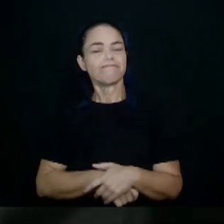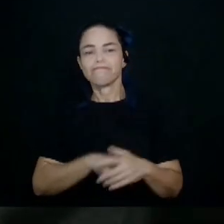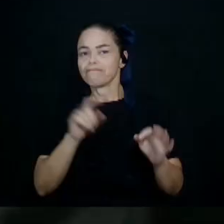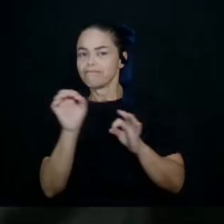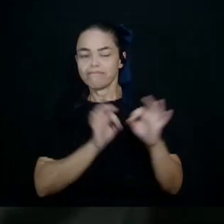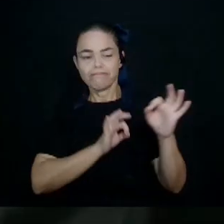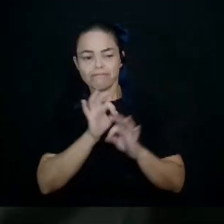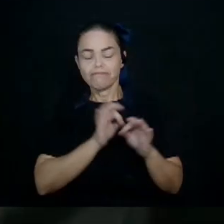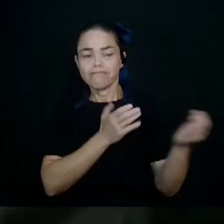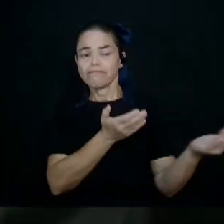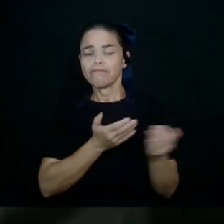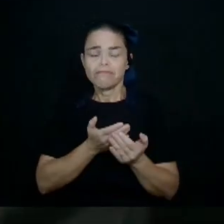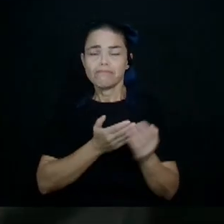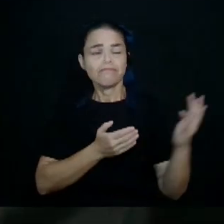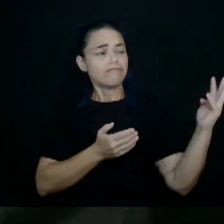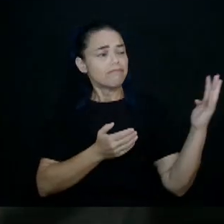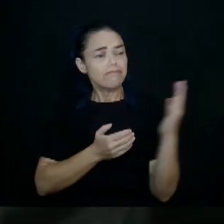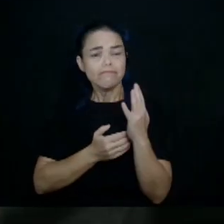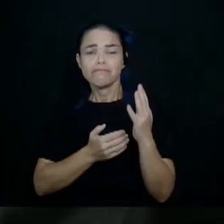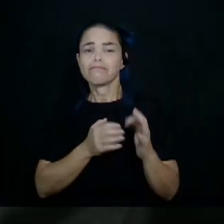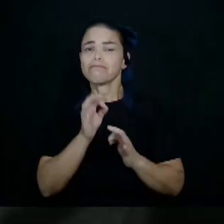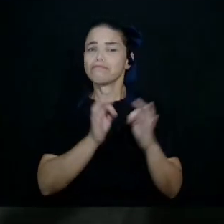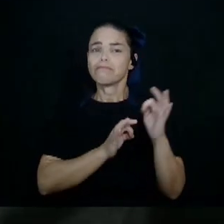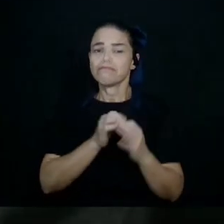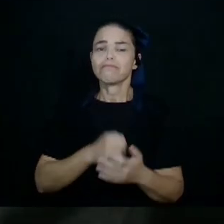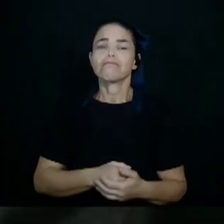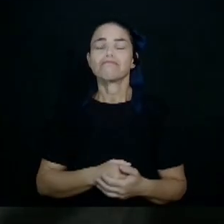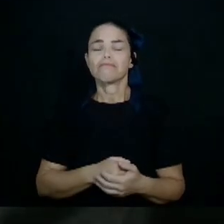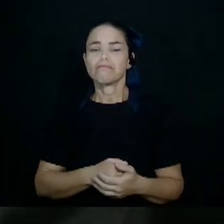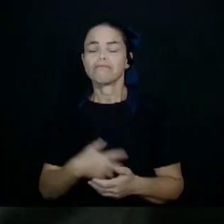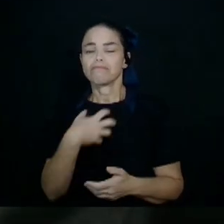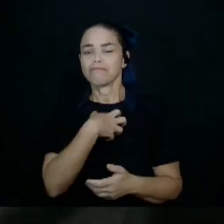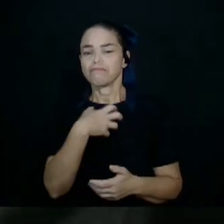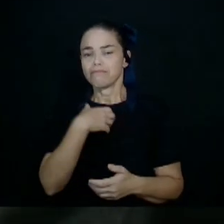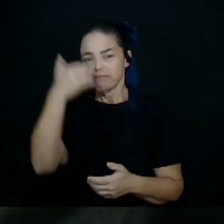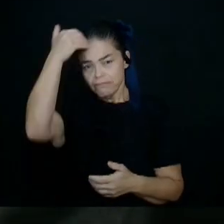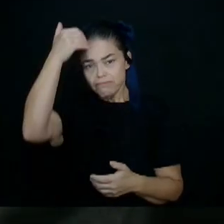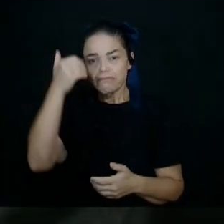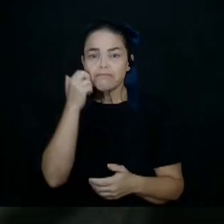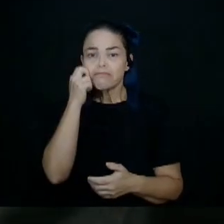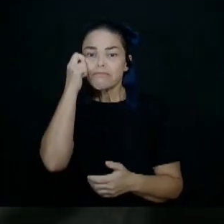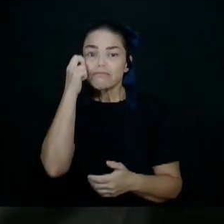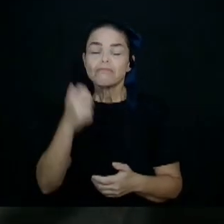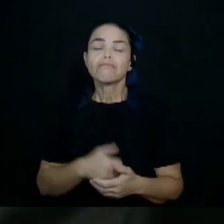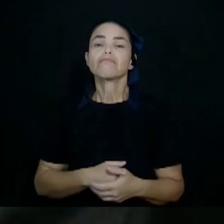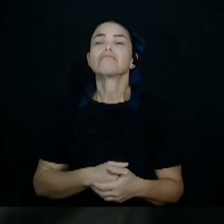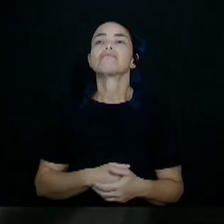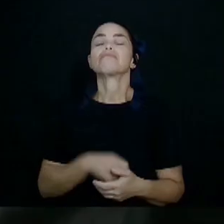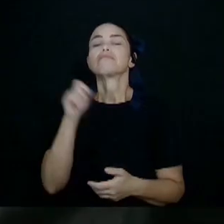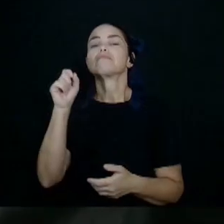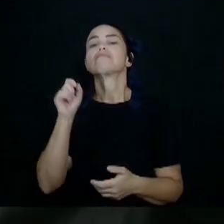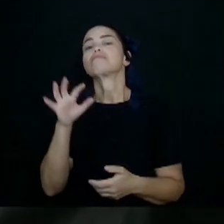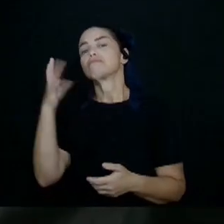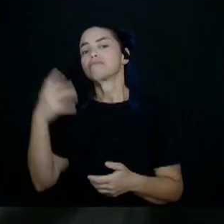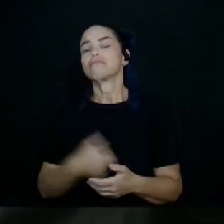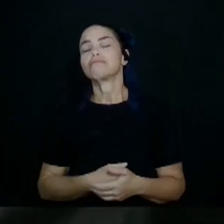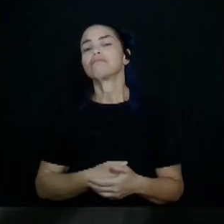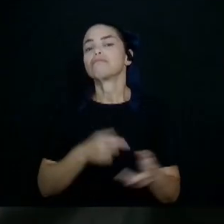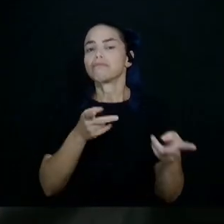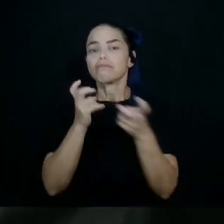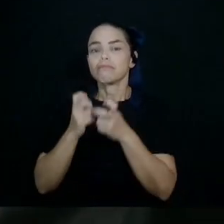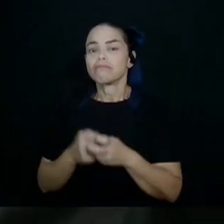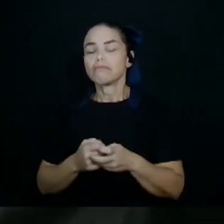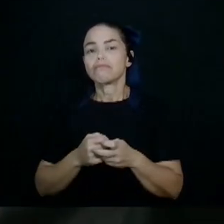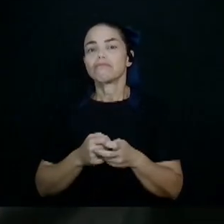para receber outras pessoas, né? E acaba sentindo a culpa, a vergonha. E aí, o que acontece? A gente percebe que é um